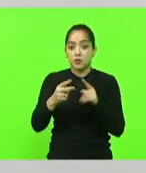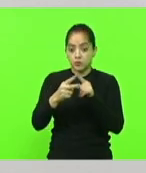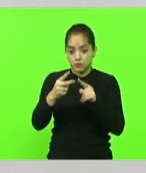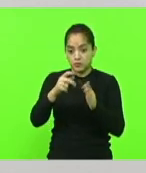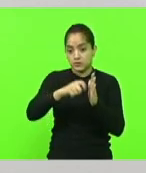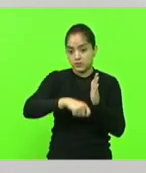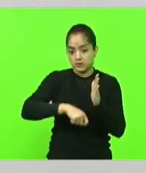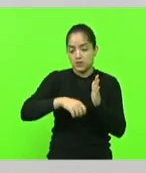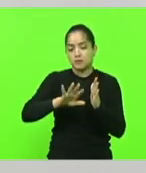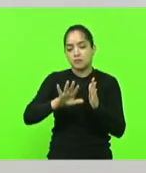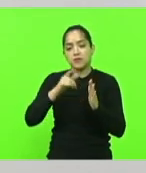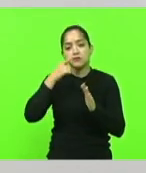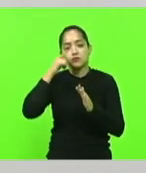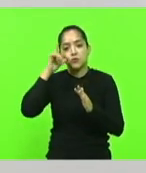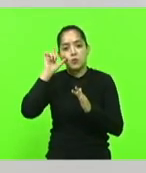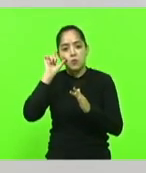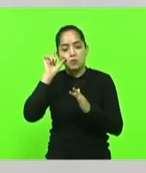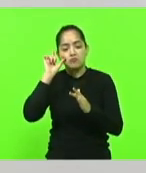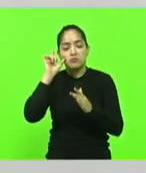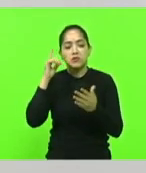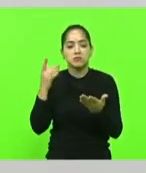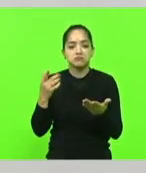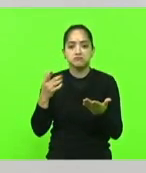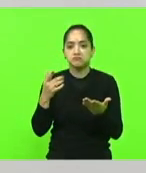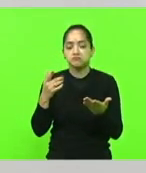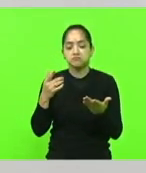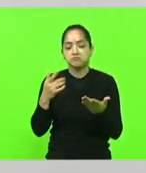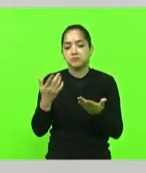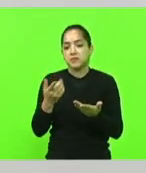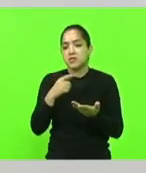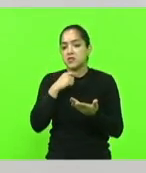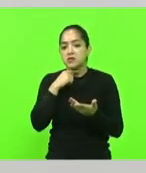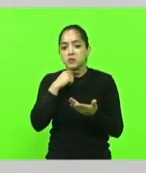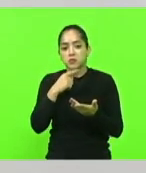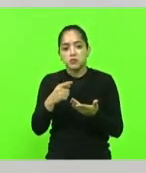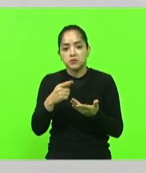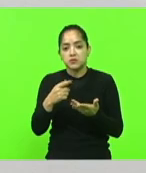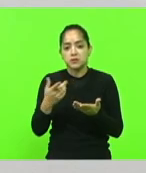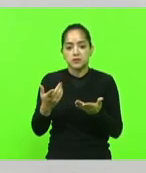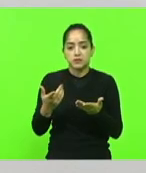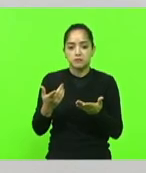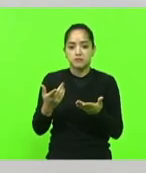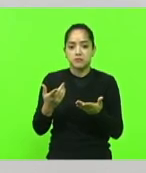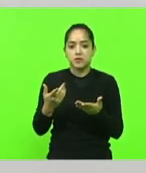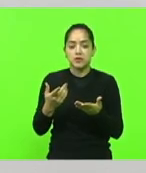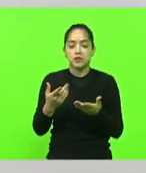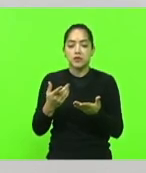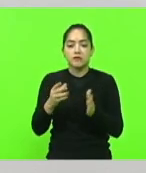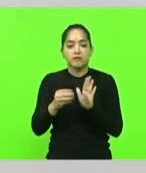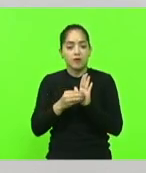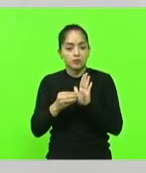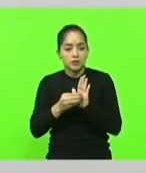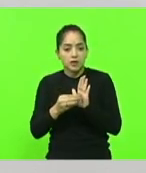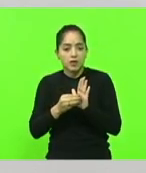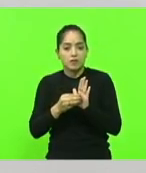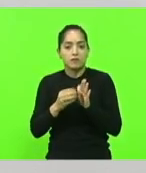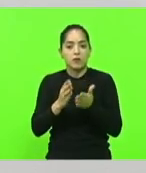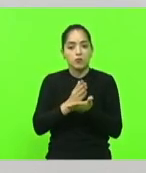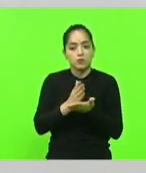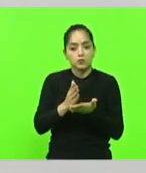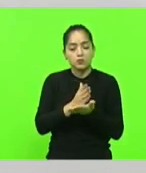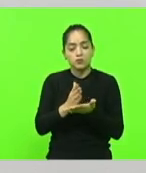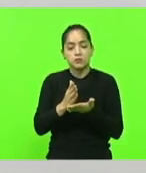ontem também não havia um quórum baixo aqui nessa casa, mas os deputados que eu